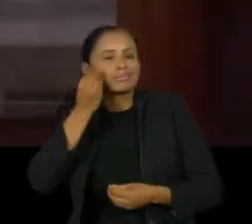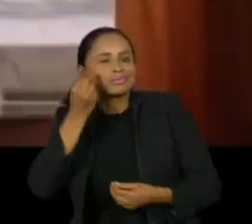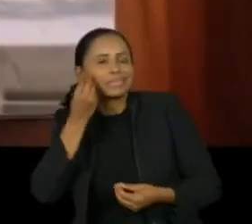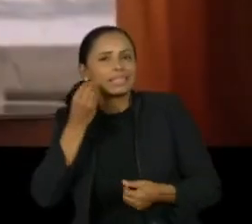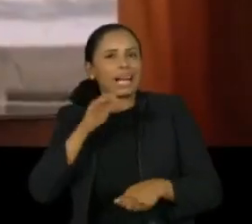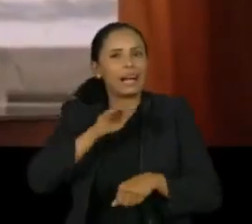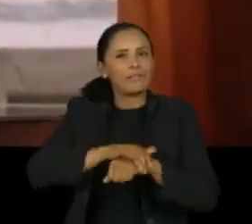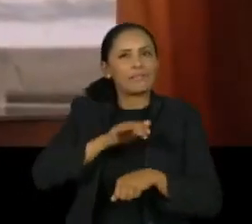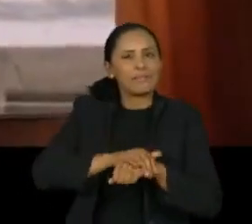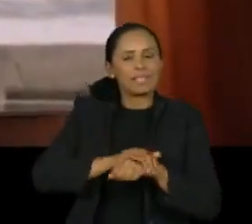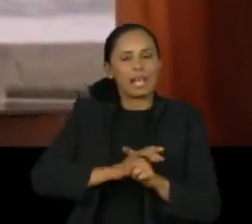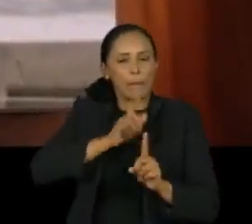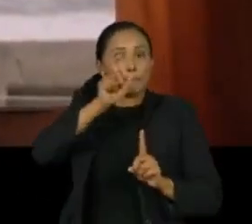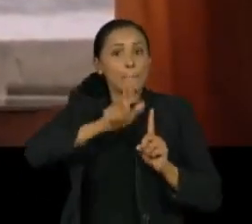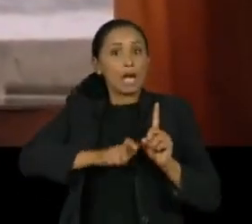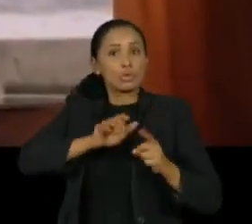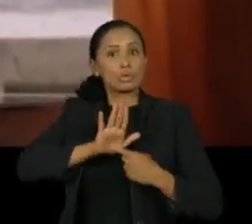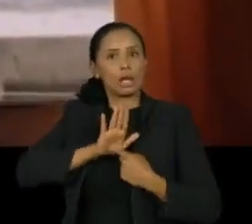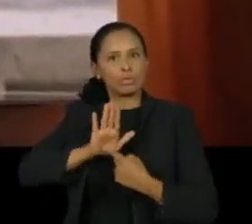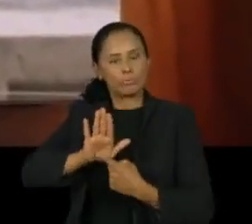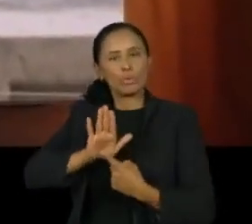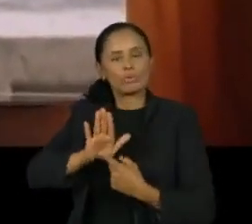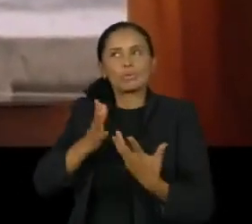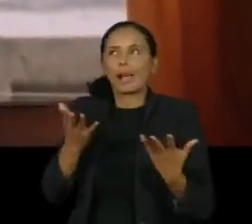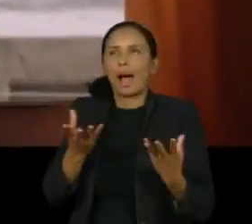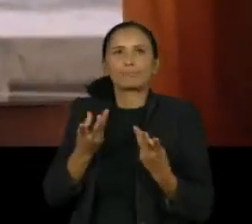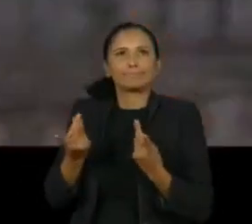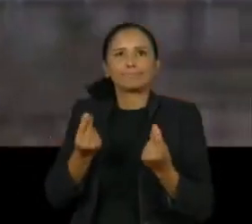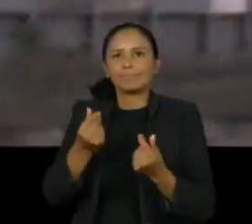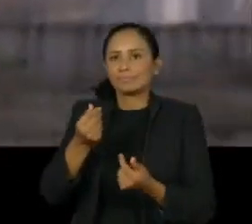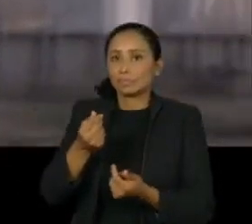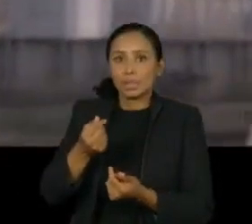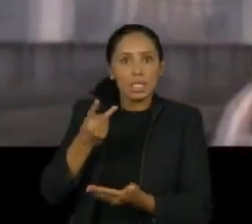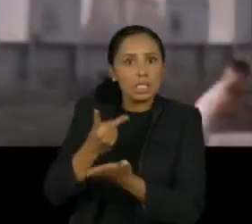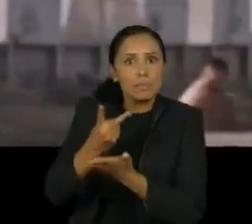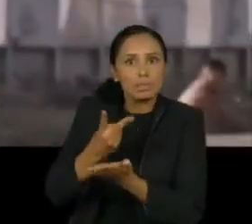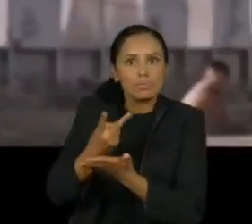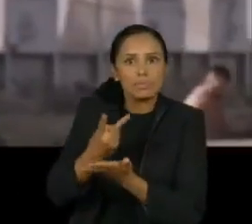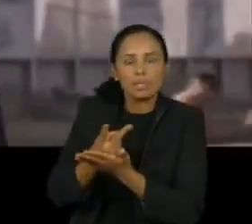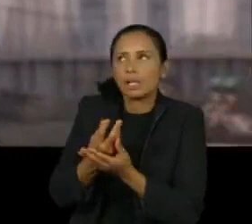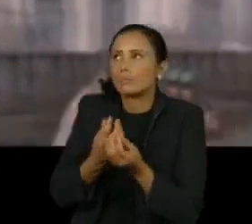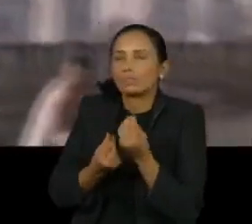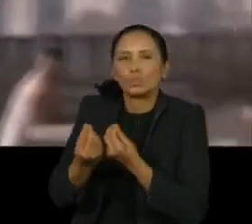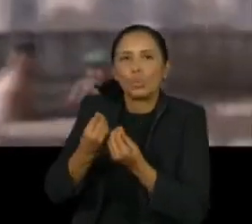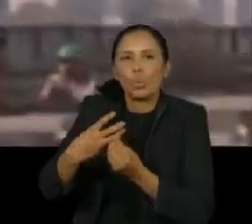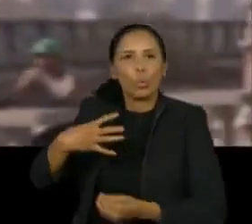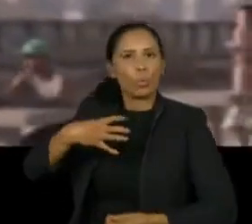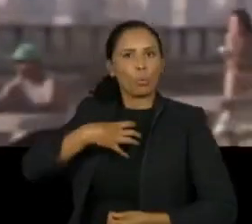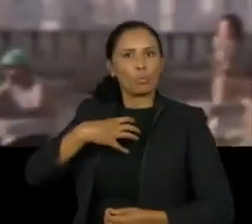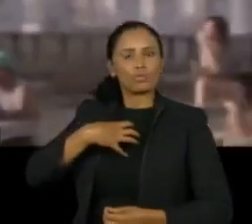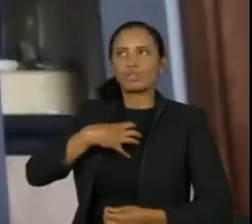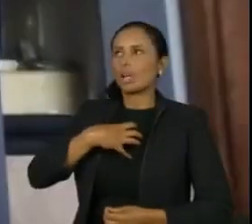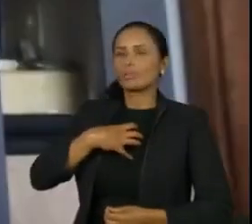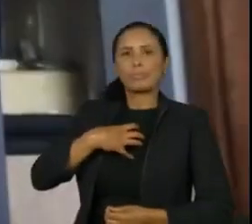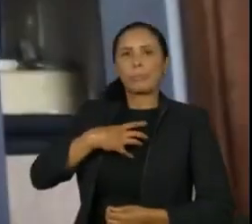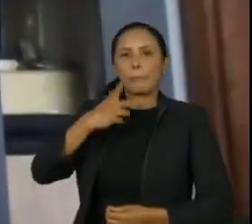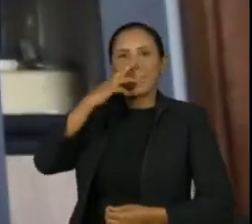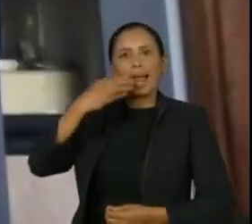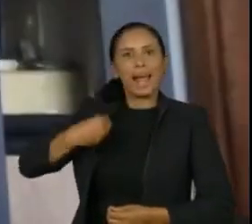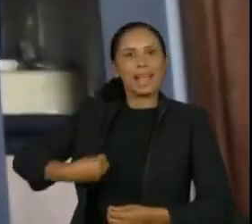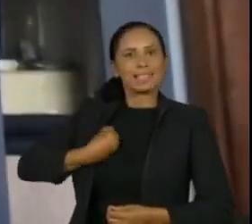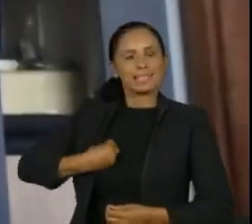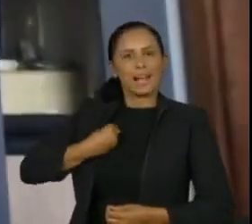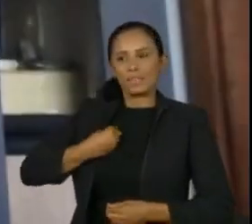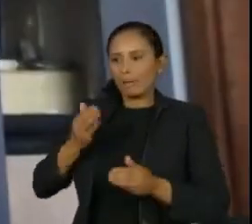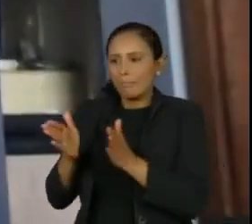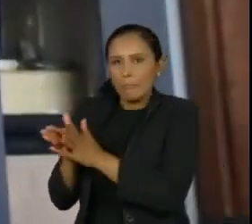os meus filmes é sempre uma forma em que eu, de alguma forma, me abro para esse processo